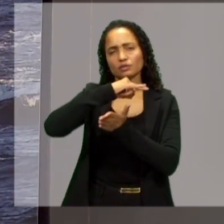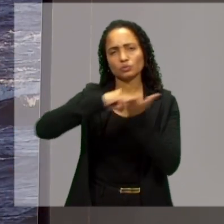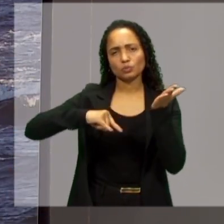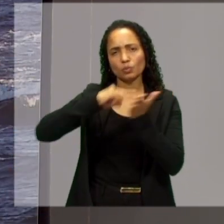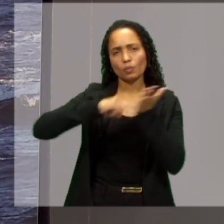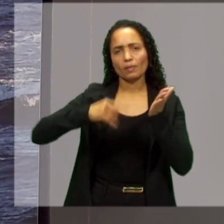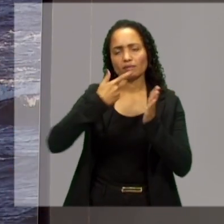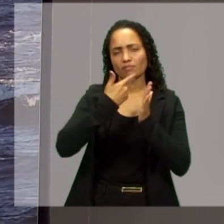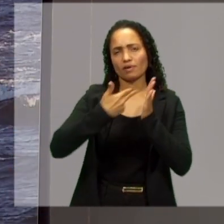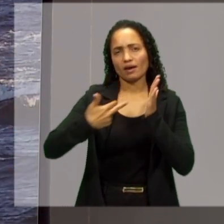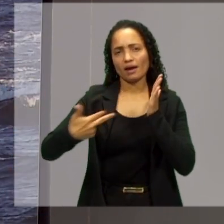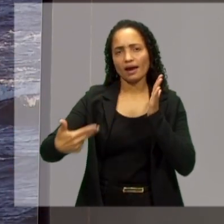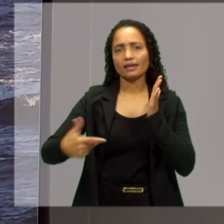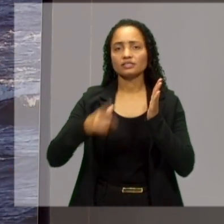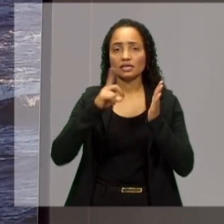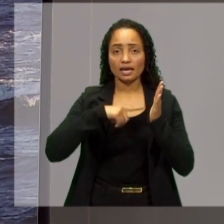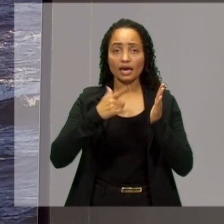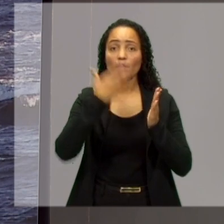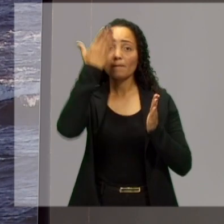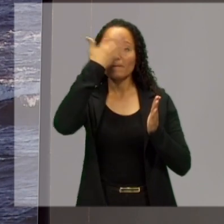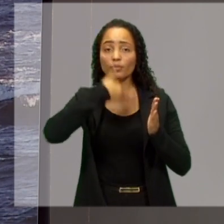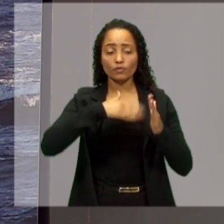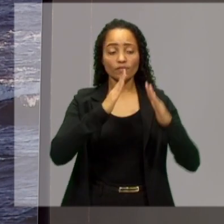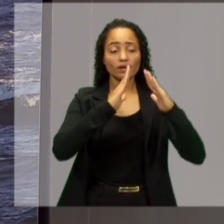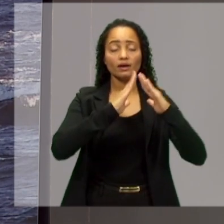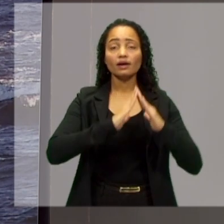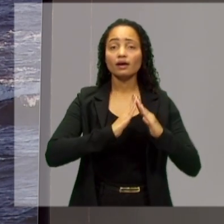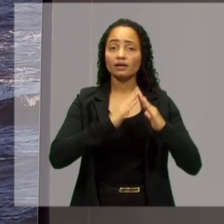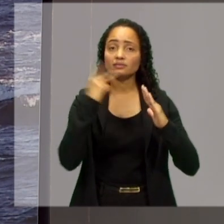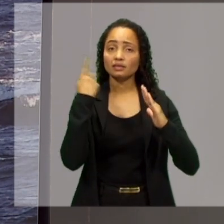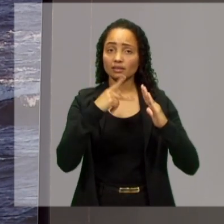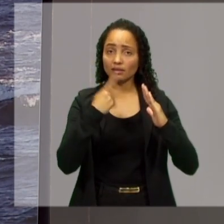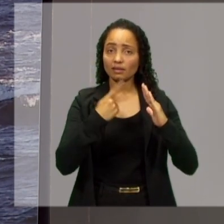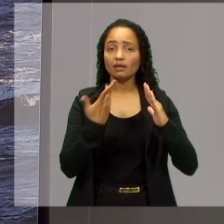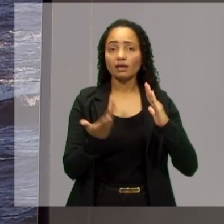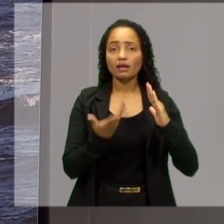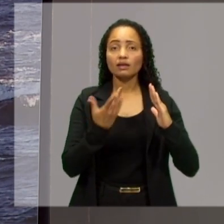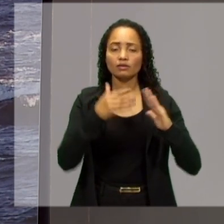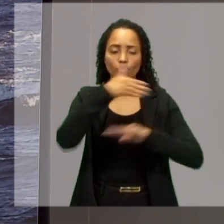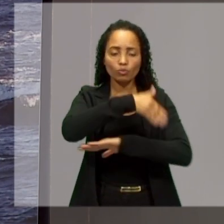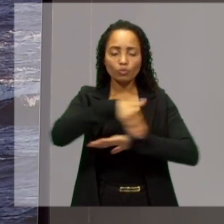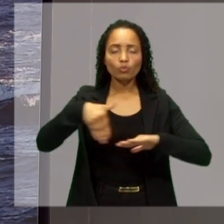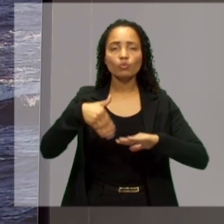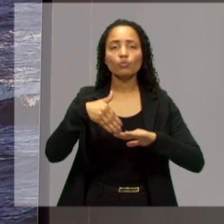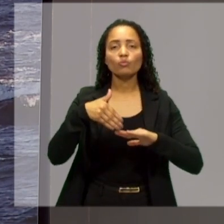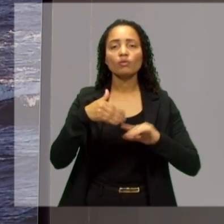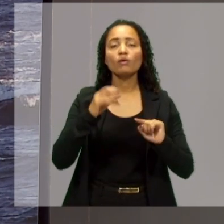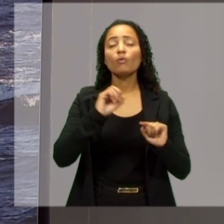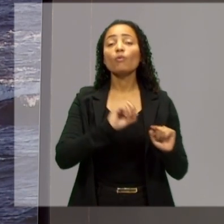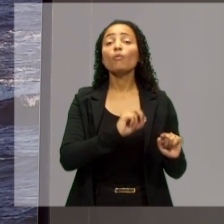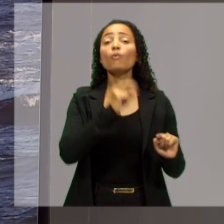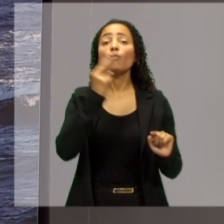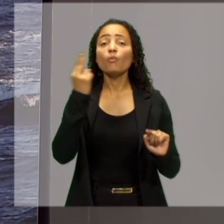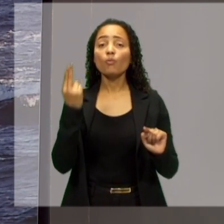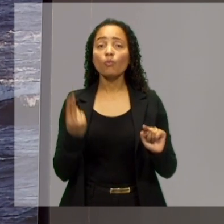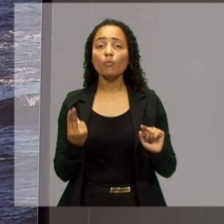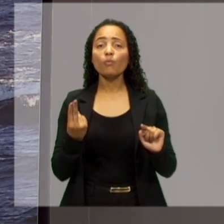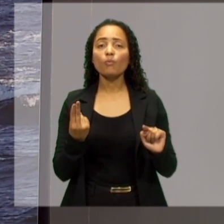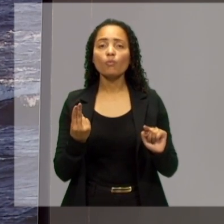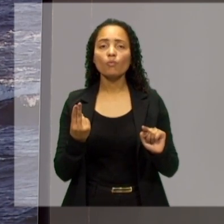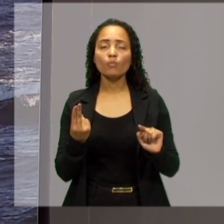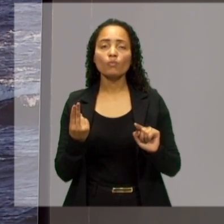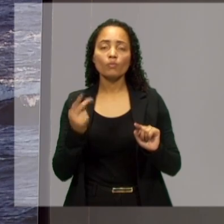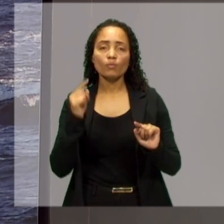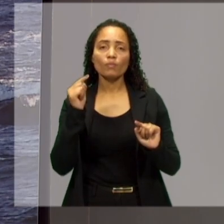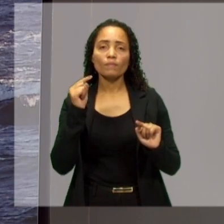delas é o comprovante de residência, é a residência da pessoa que vai determinar o atendimento dela, ou é o caso,